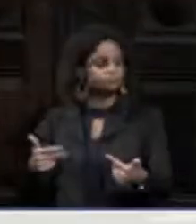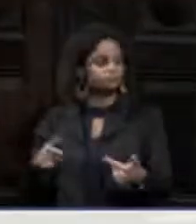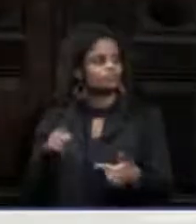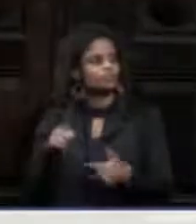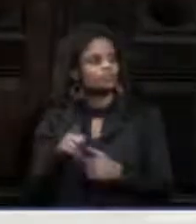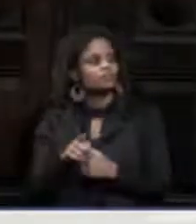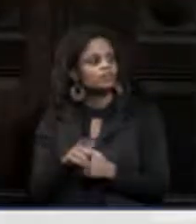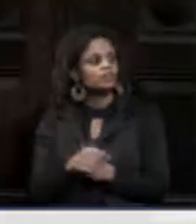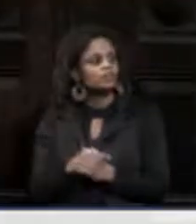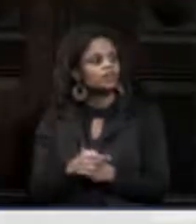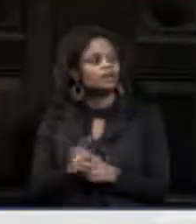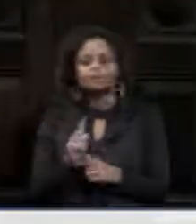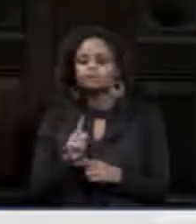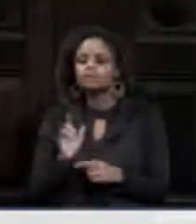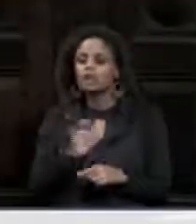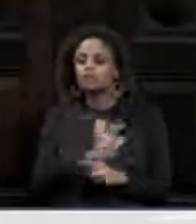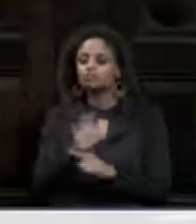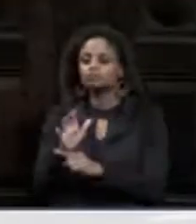emitindo carnês de IPTU.